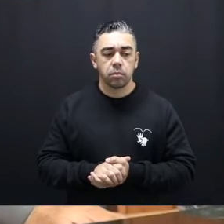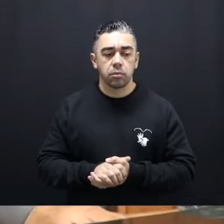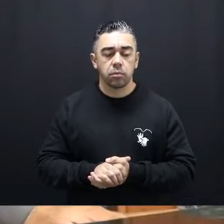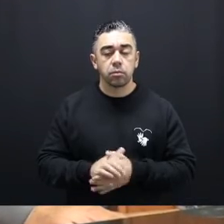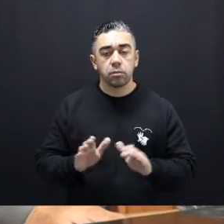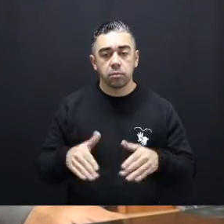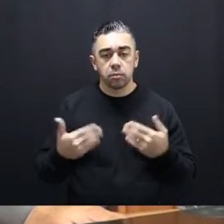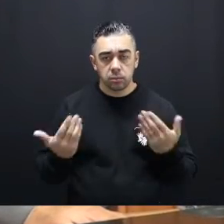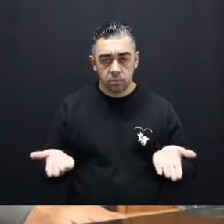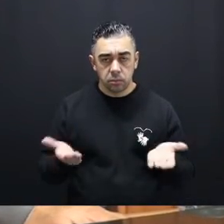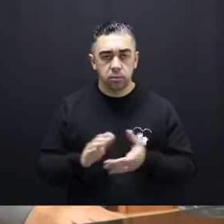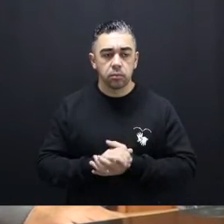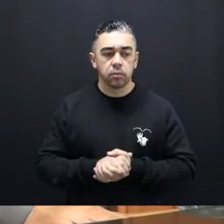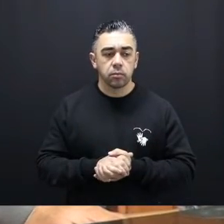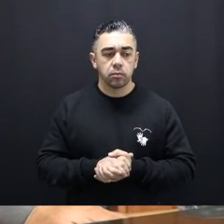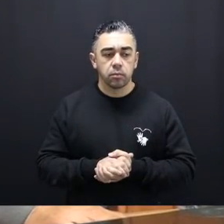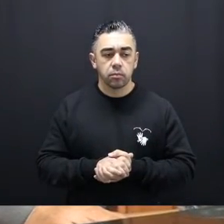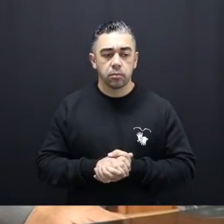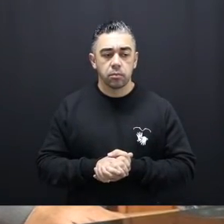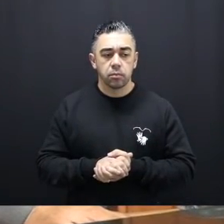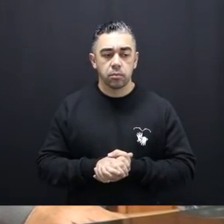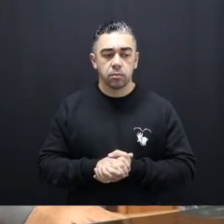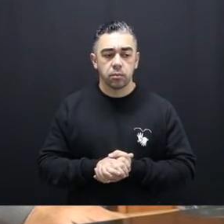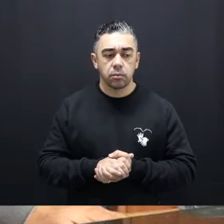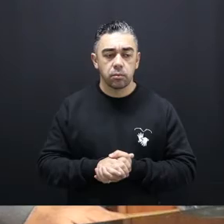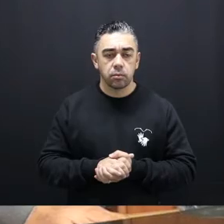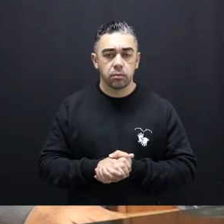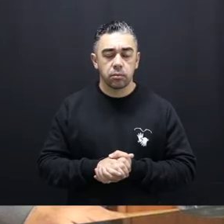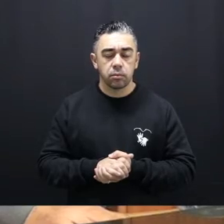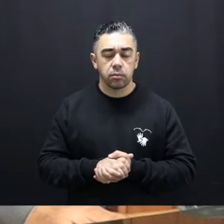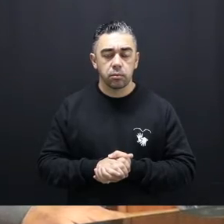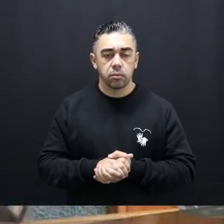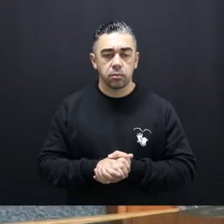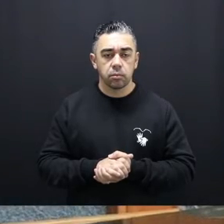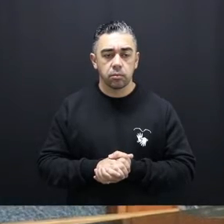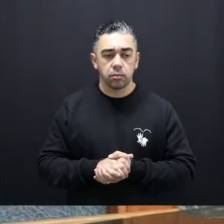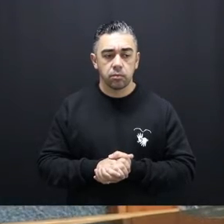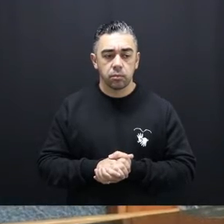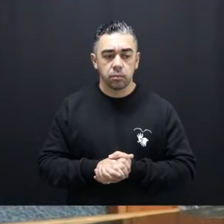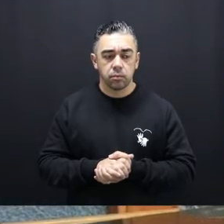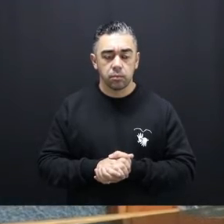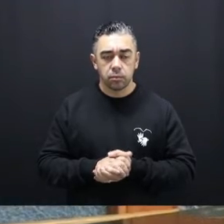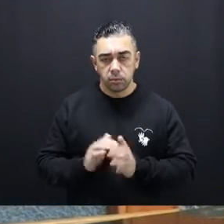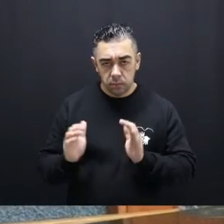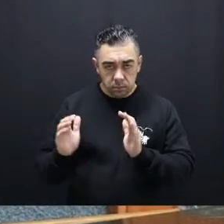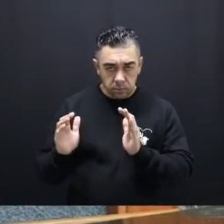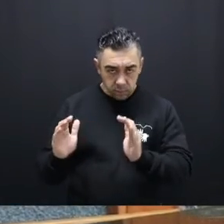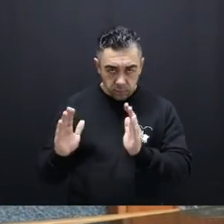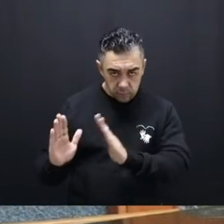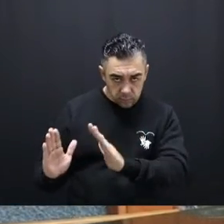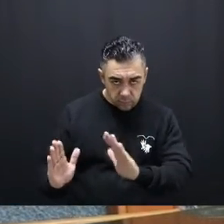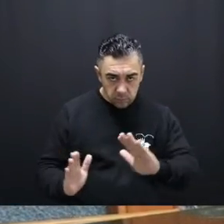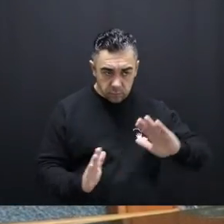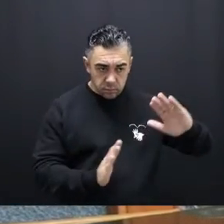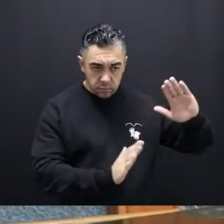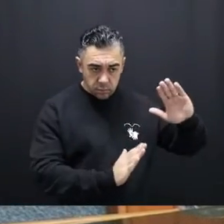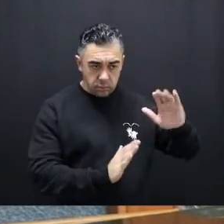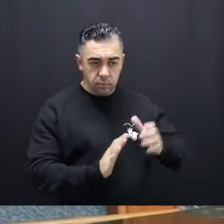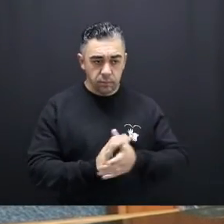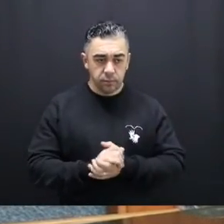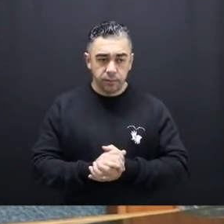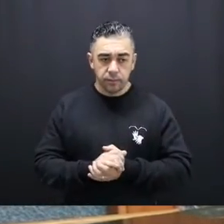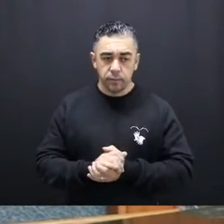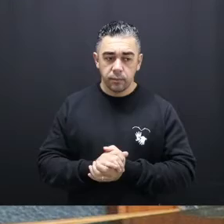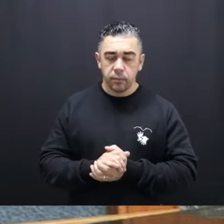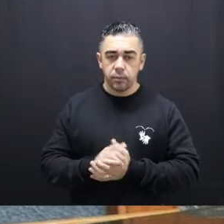bom então o é eu tive uma prefeita fazer um parênteses aqui eu acho que eu falei que ia falar